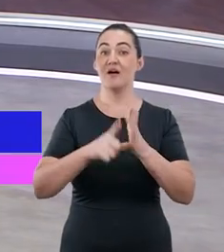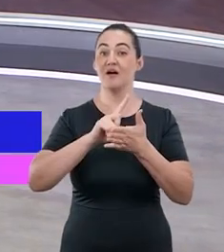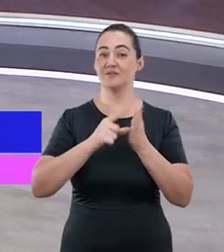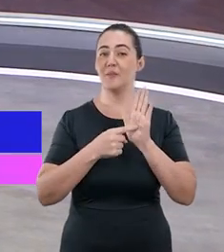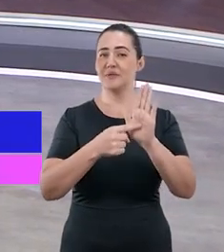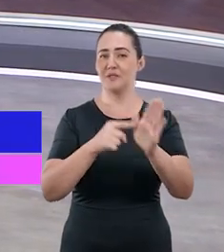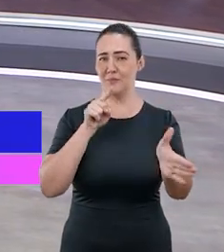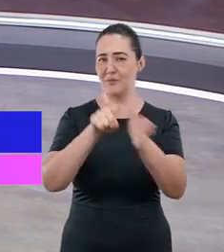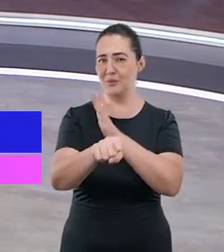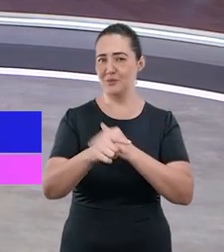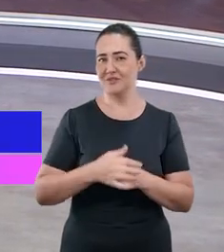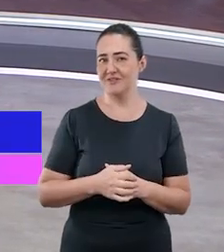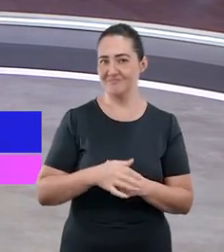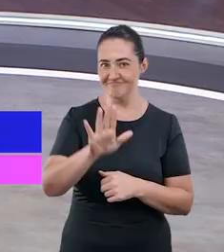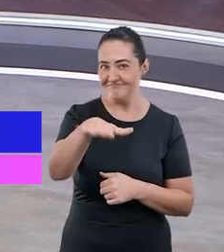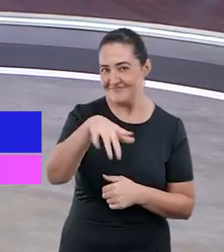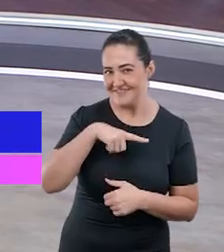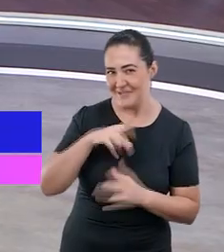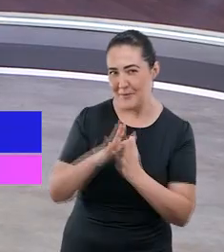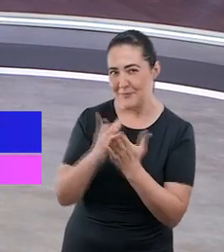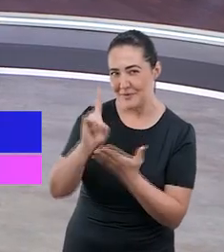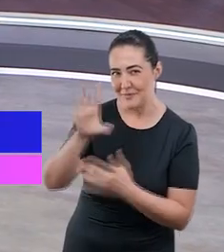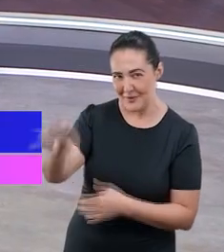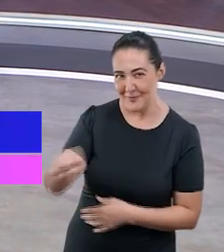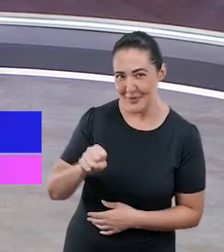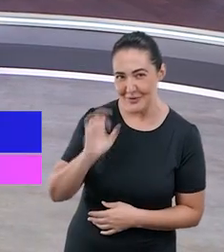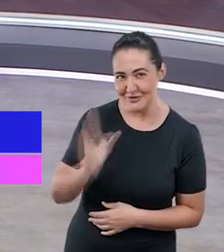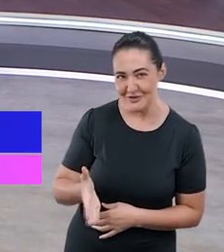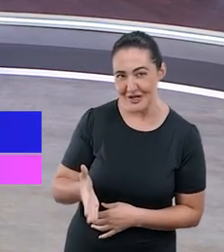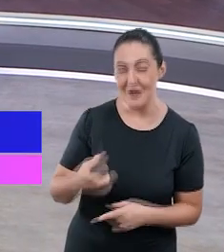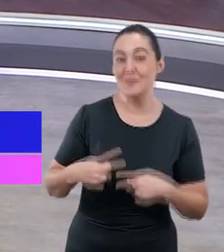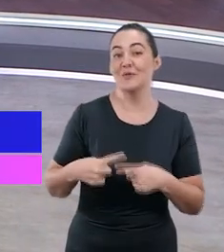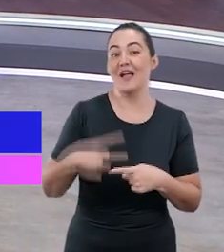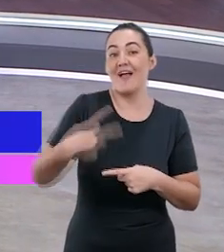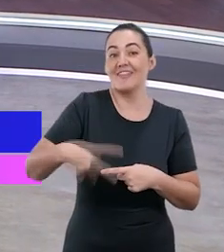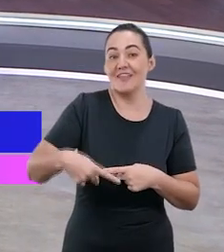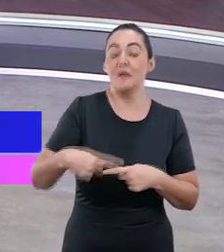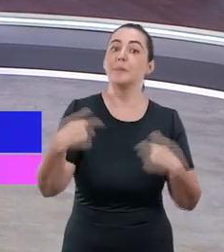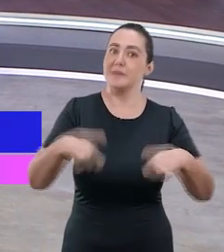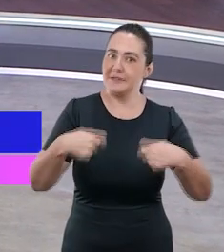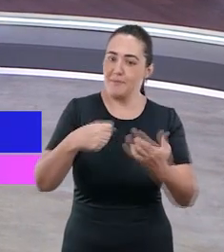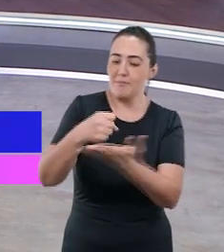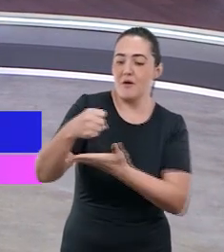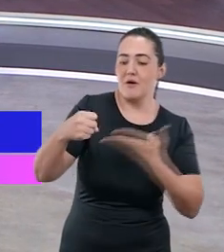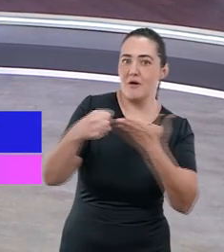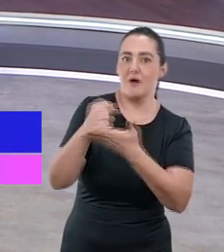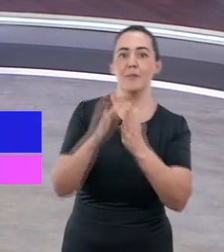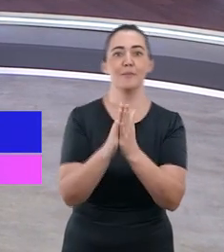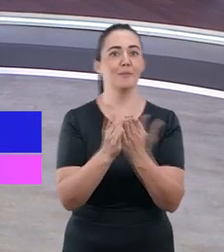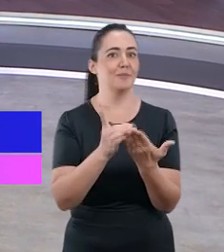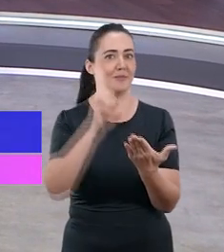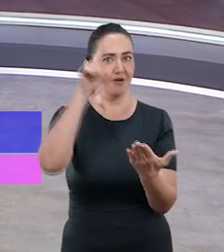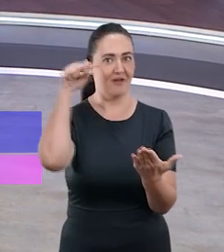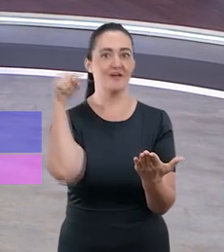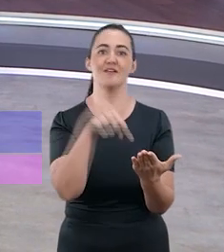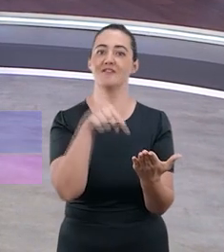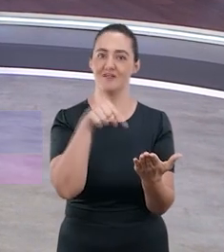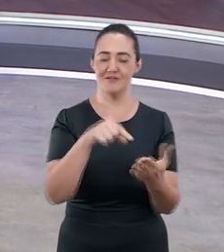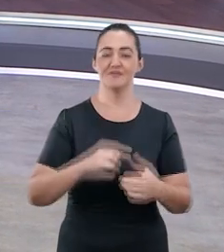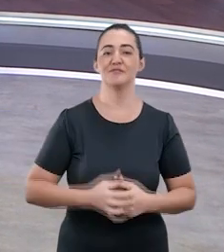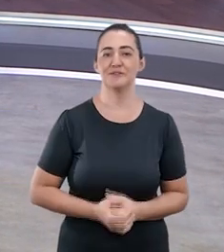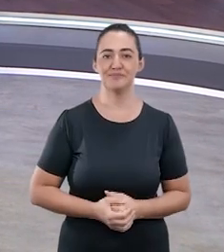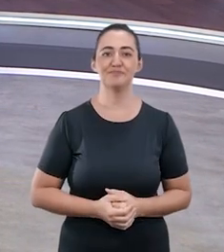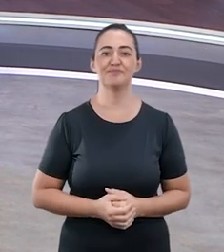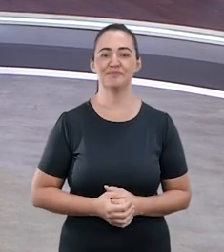só te perguntar, está com a sua Bíblia aí? Porque você sabe que no programa A Arena do Futuro, tudo começa na